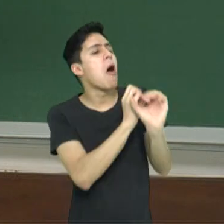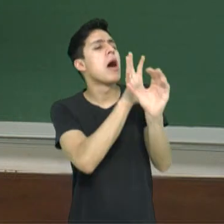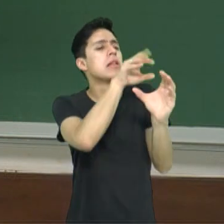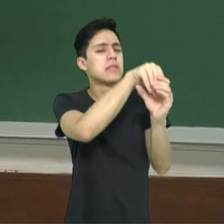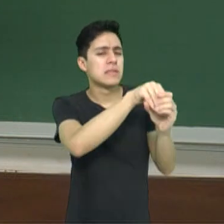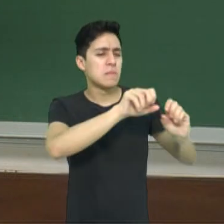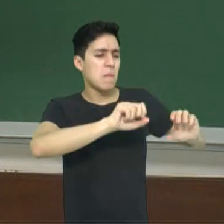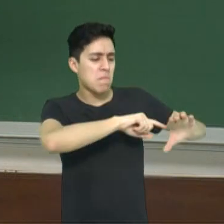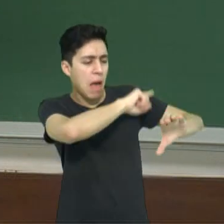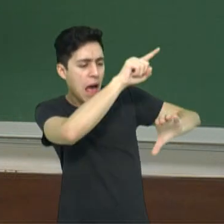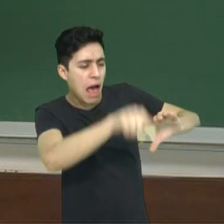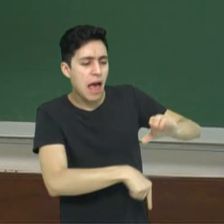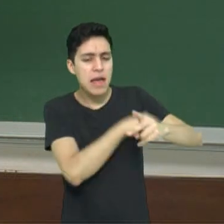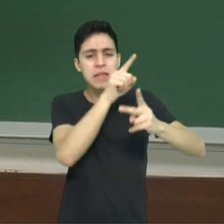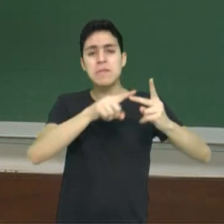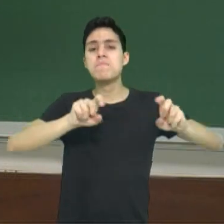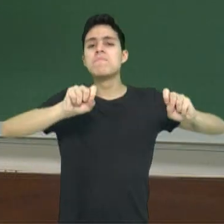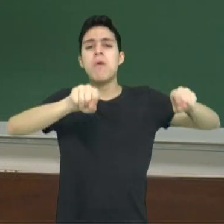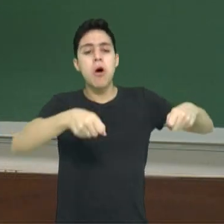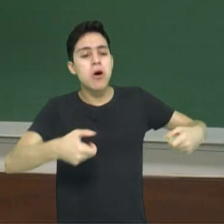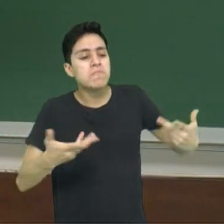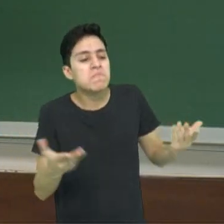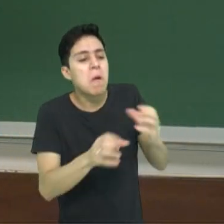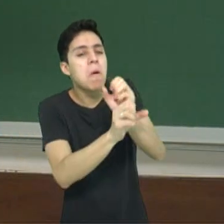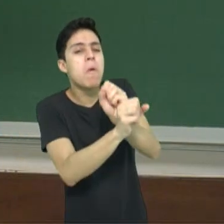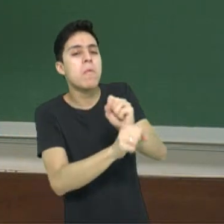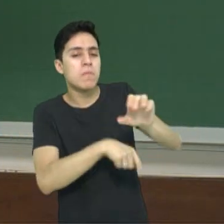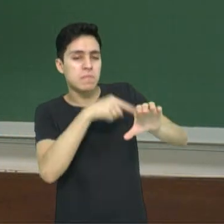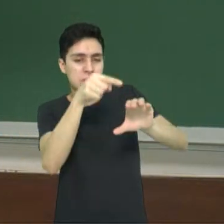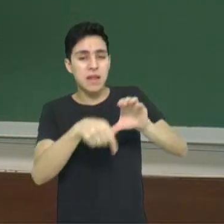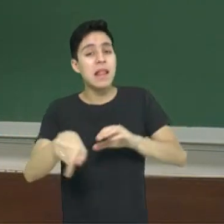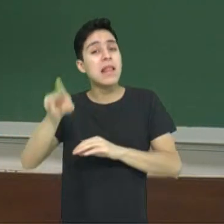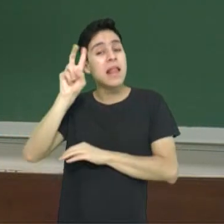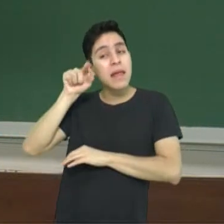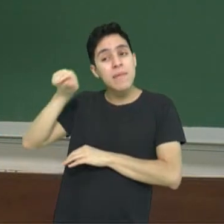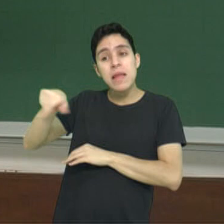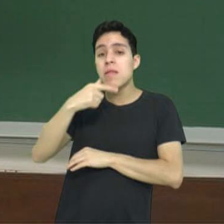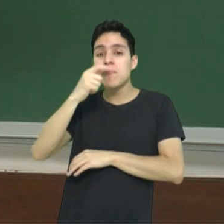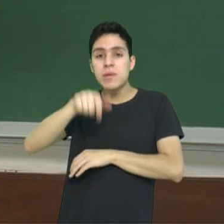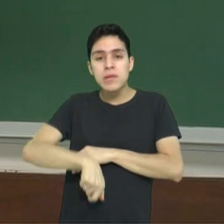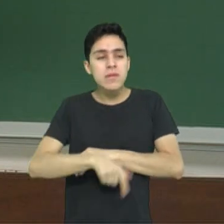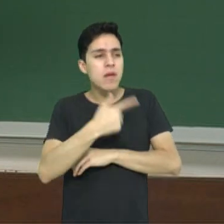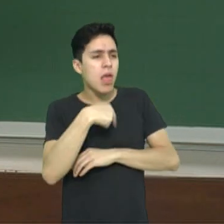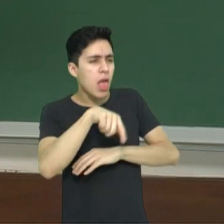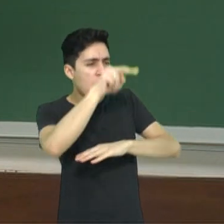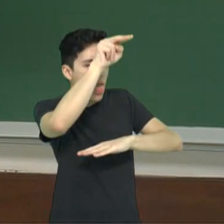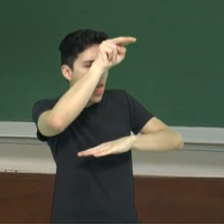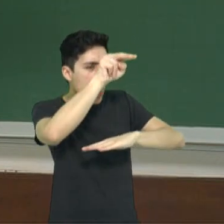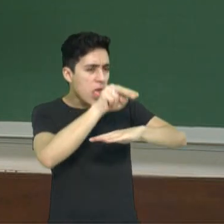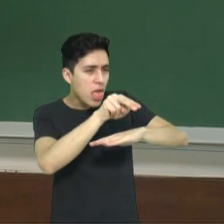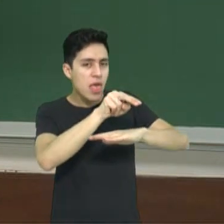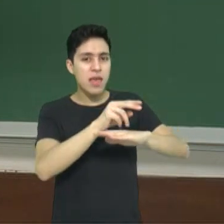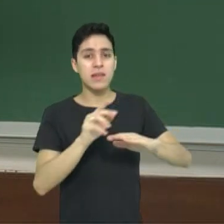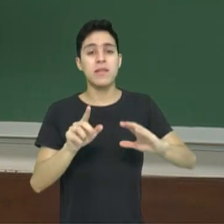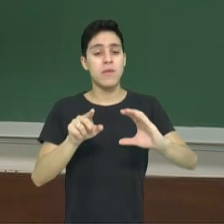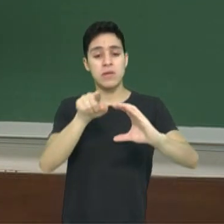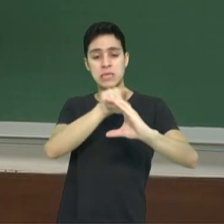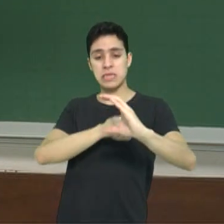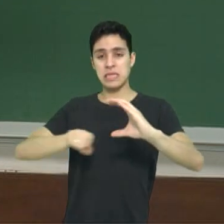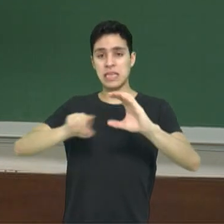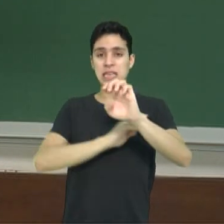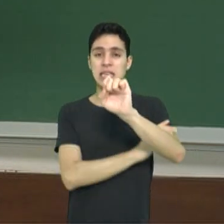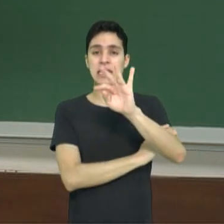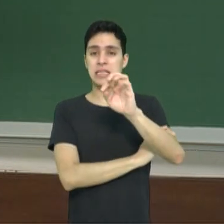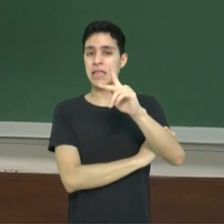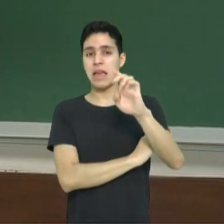moto. Lembre-se que o André se abaixou para poder visualizar as rodas. Então, o step não conta, tá